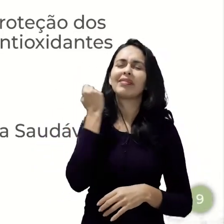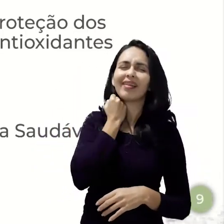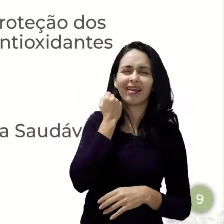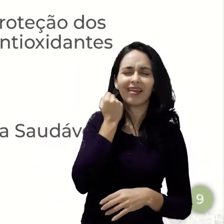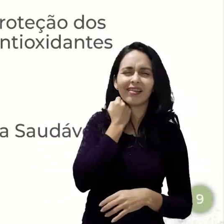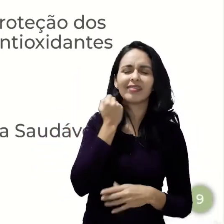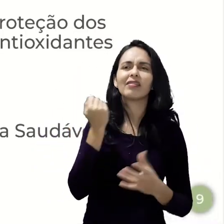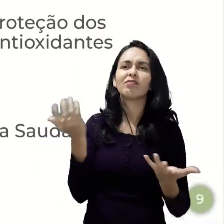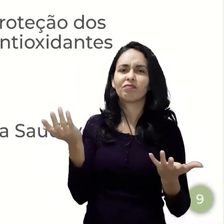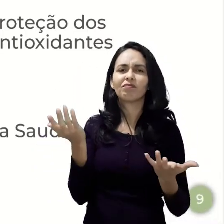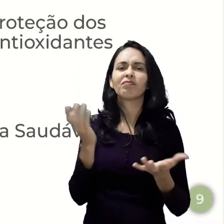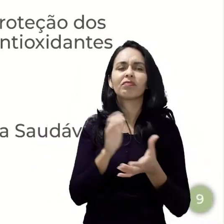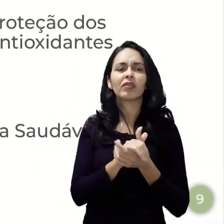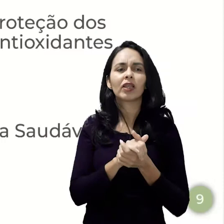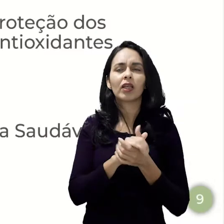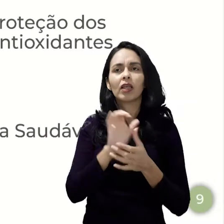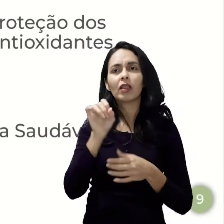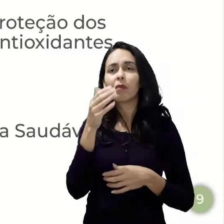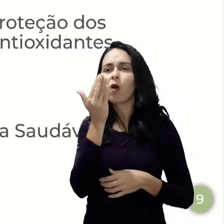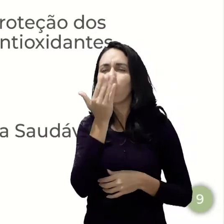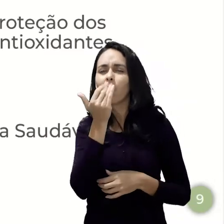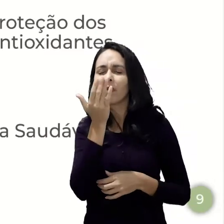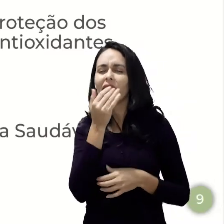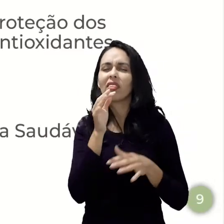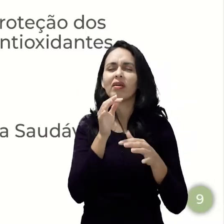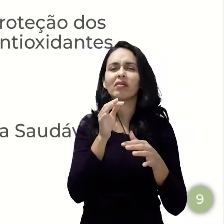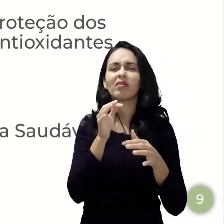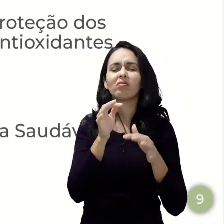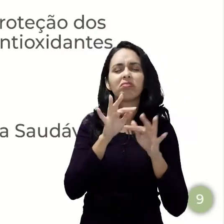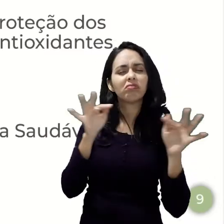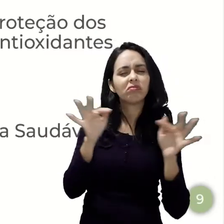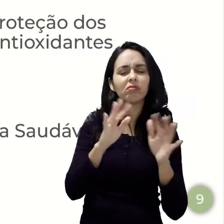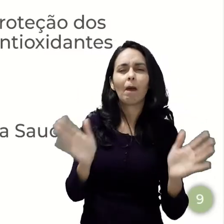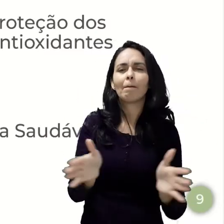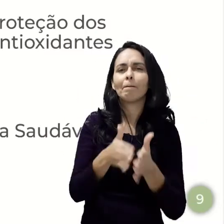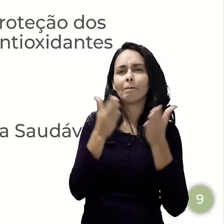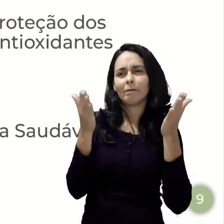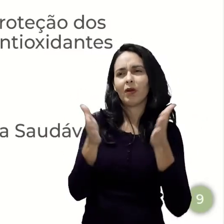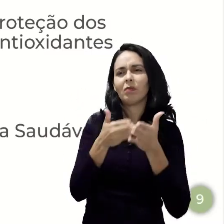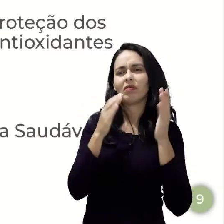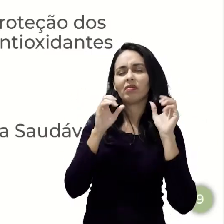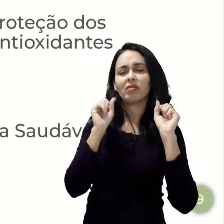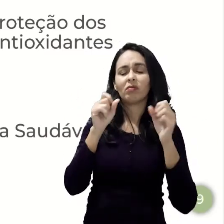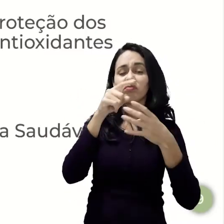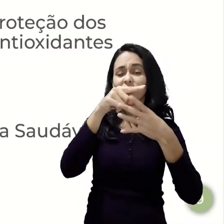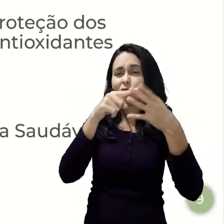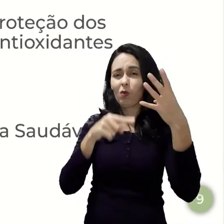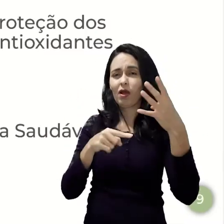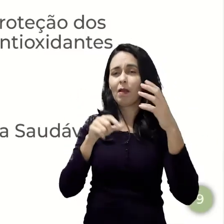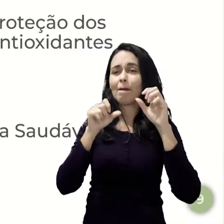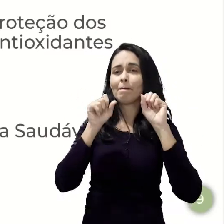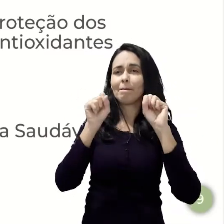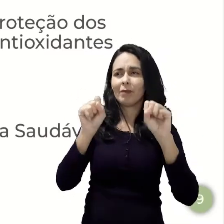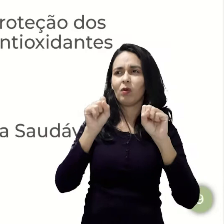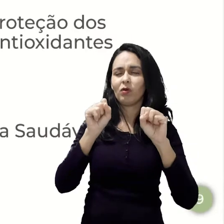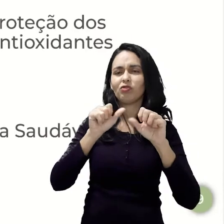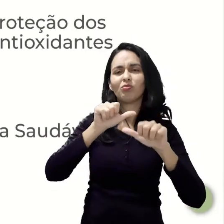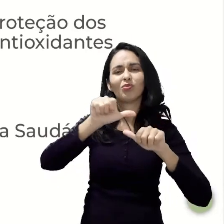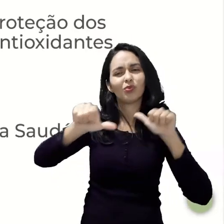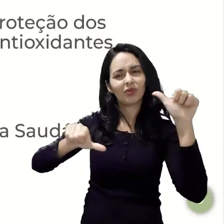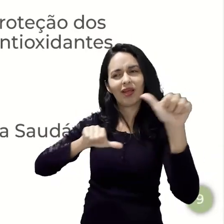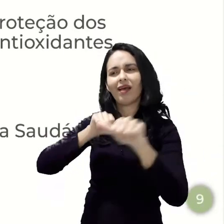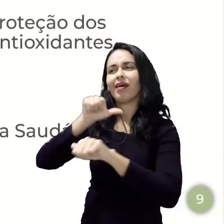o estresse do dia a dia e a dieta alimentar pobre então cada um desses componentes